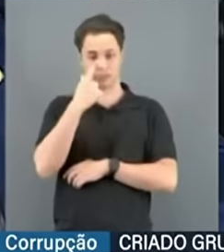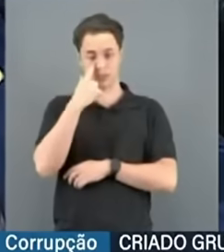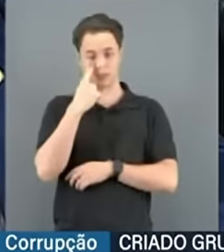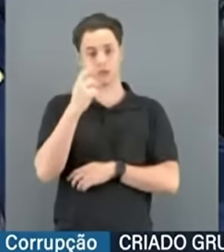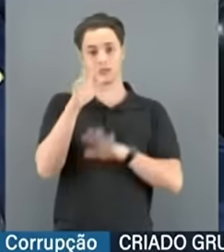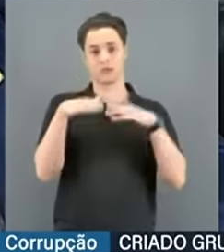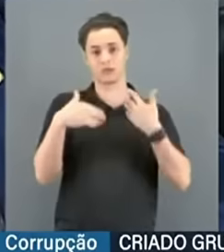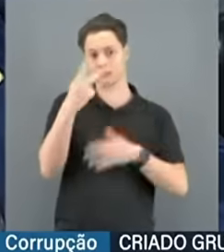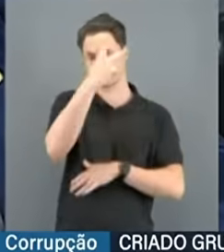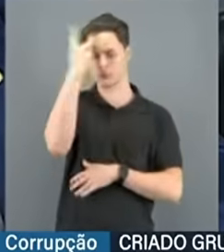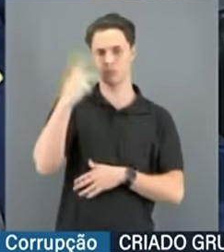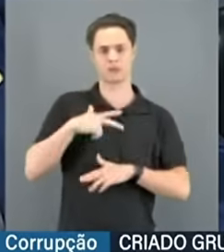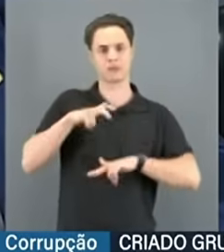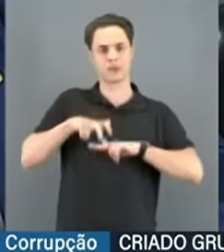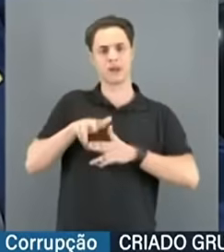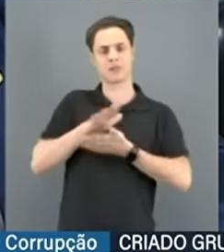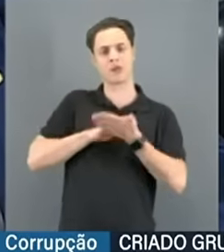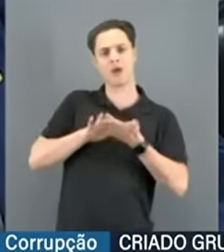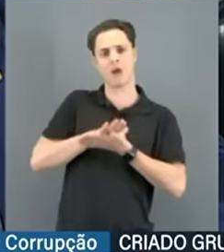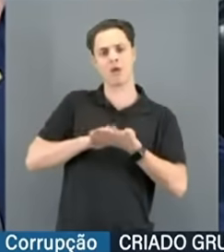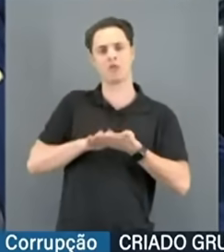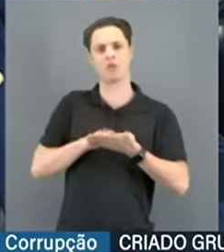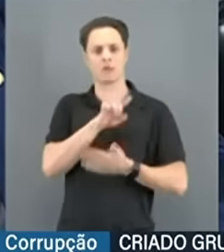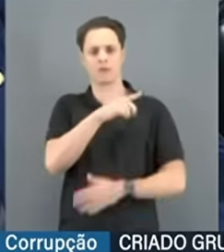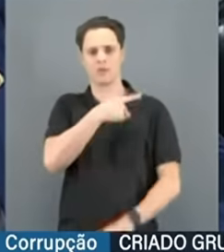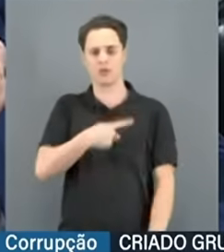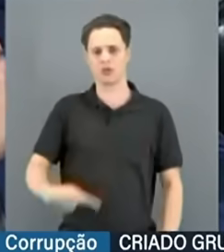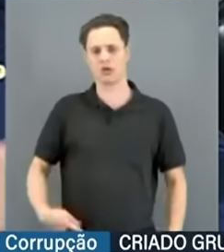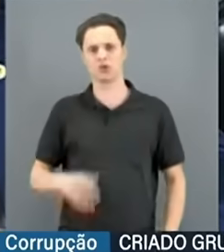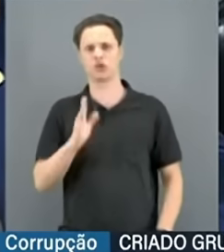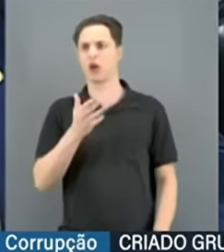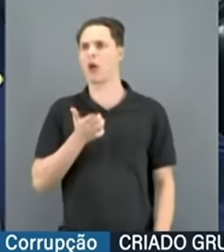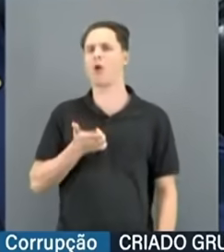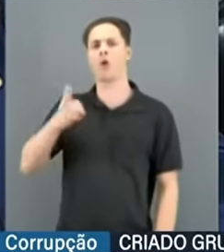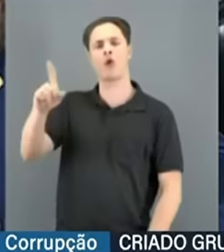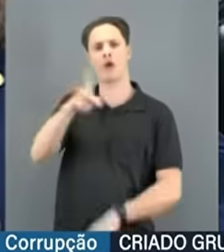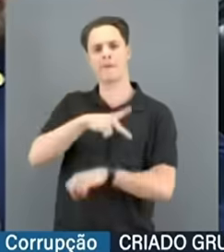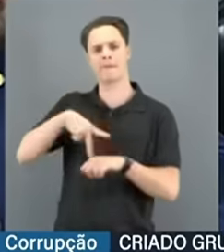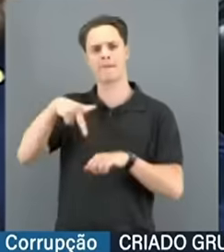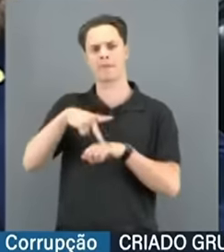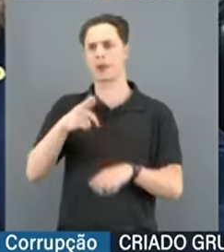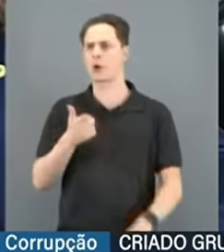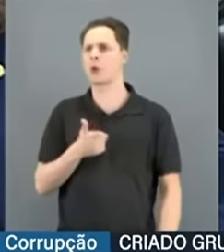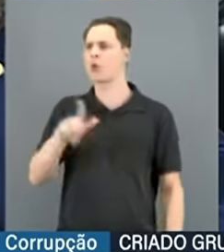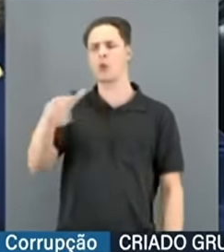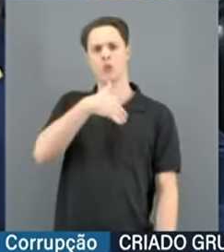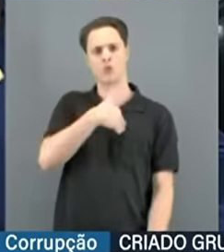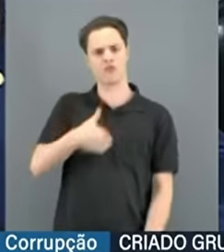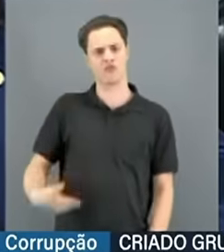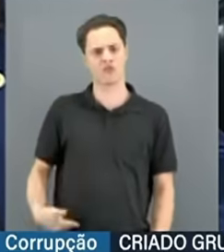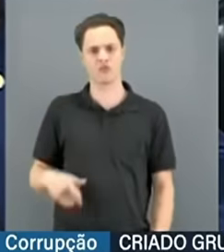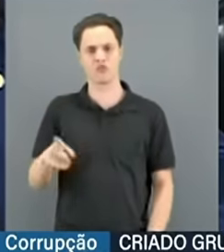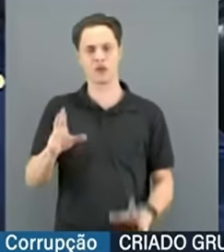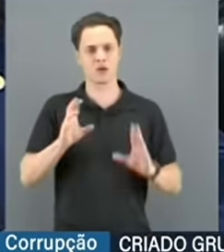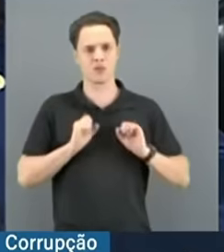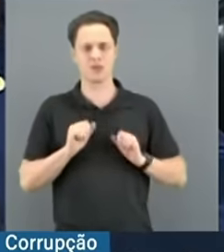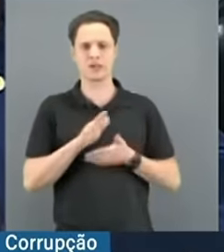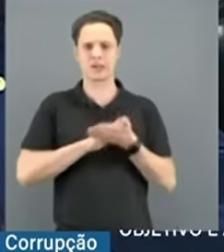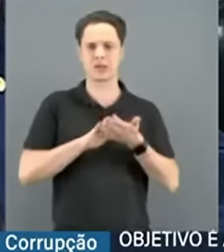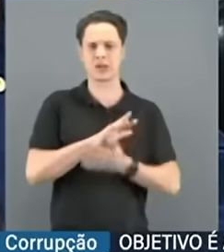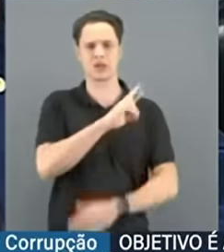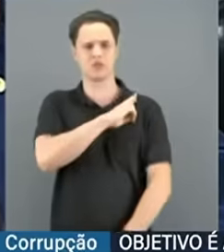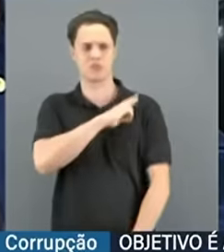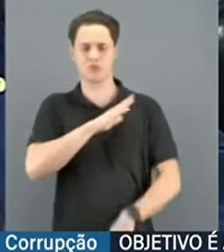mais sentado na cadeira de presidente, já estava em outro país, outro governo aqui não tomou as responsabilidades que